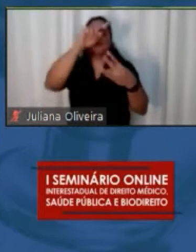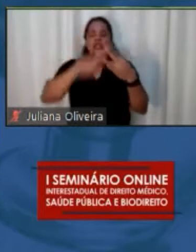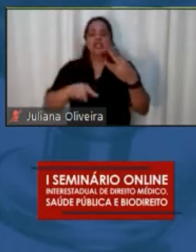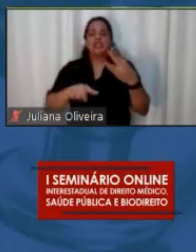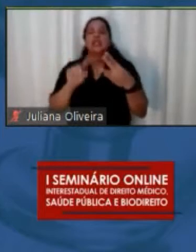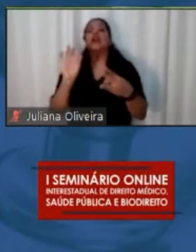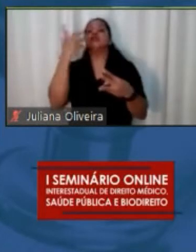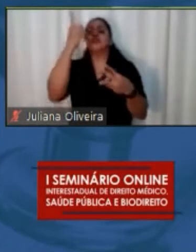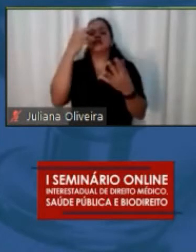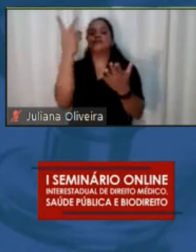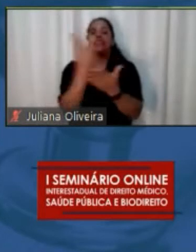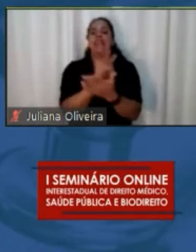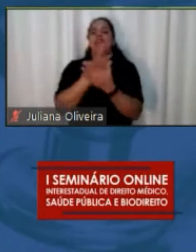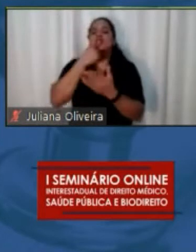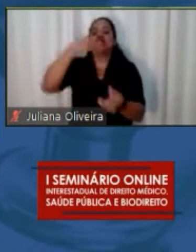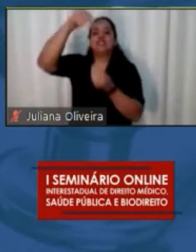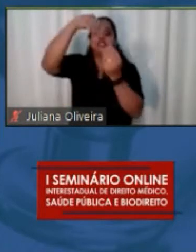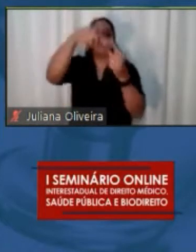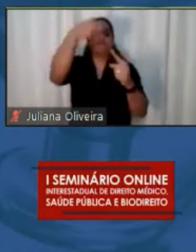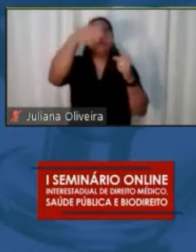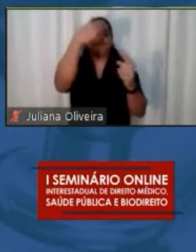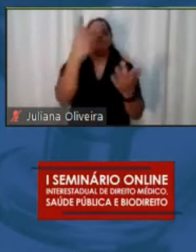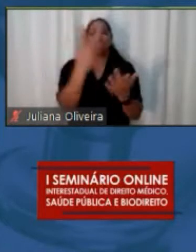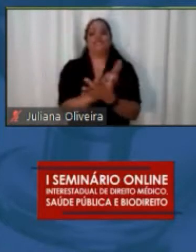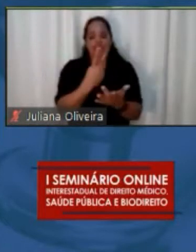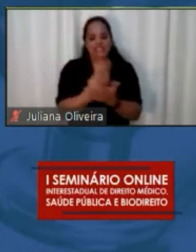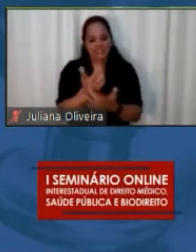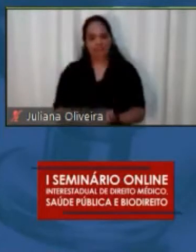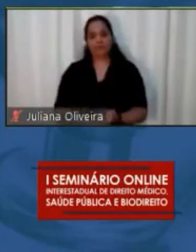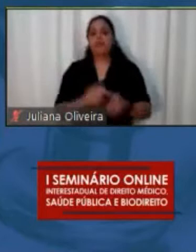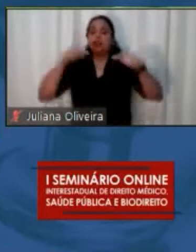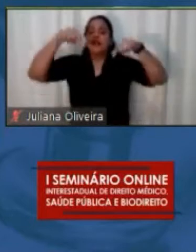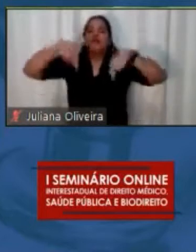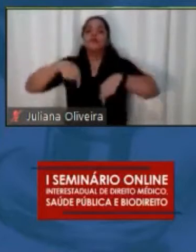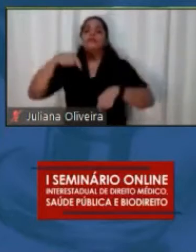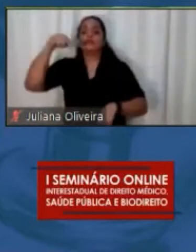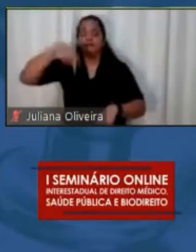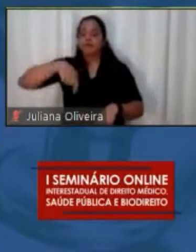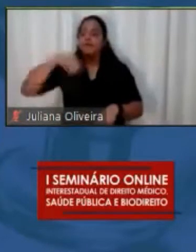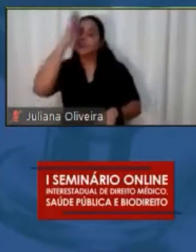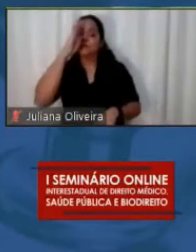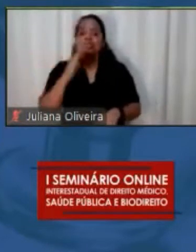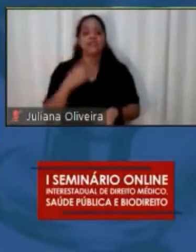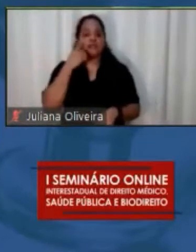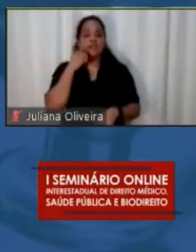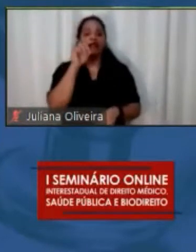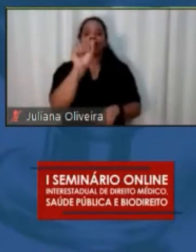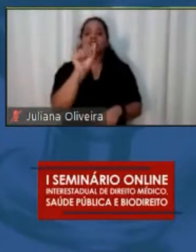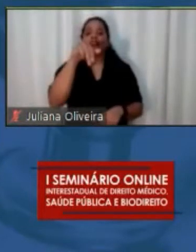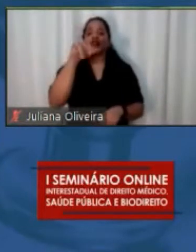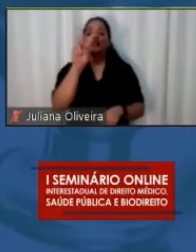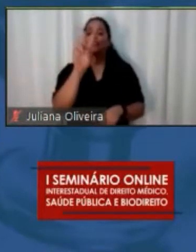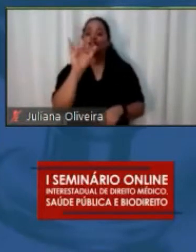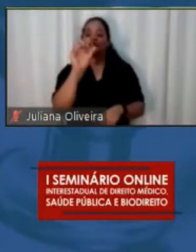qual é a realidade brasileira? A realidade brasileira é que a própria Anvisa reconhece que não se tem no Brasil